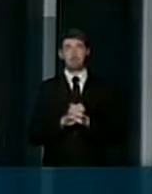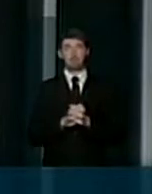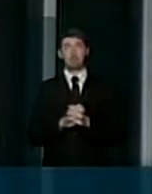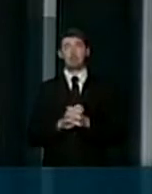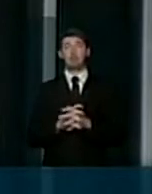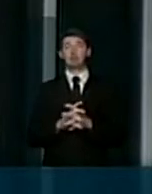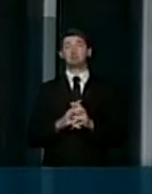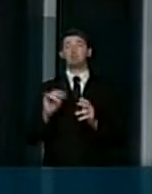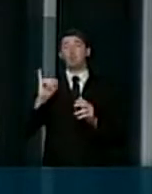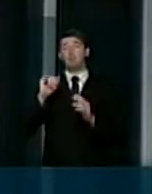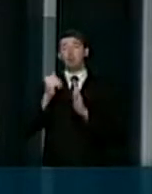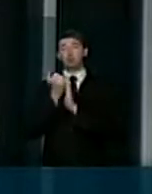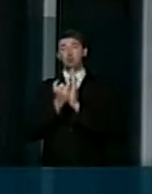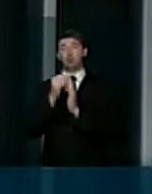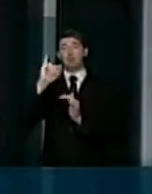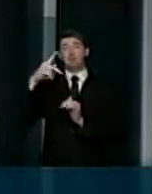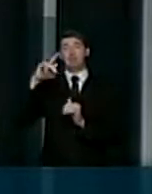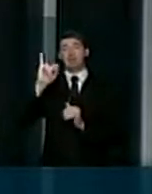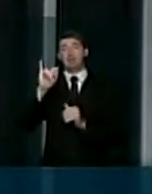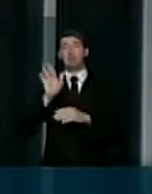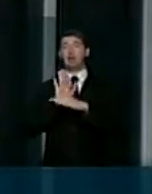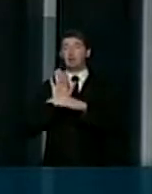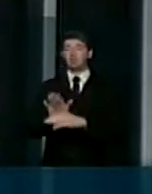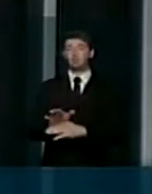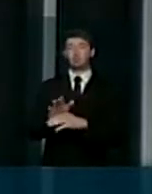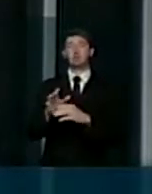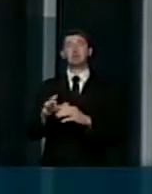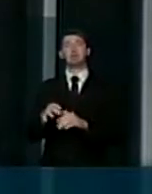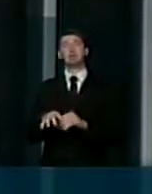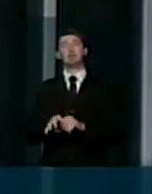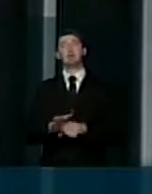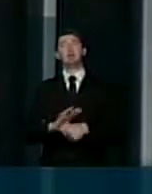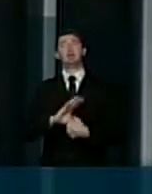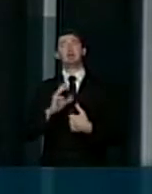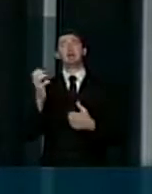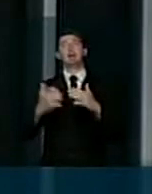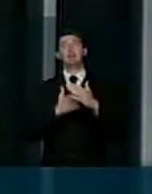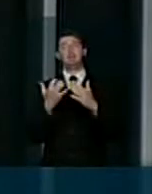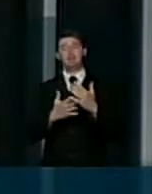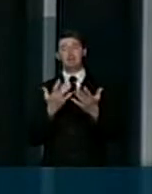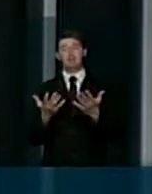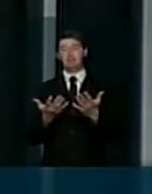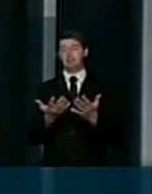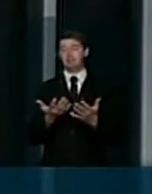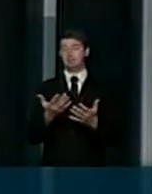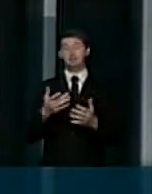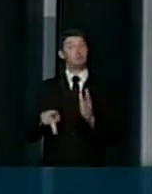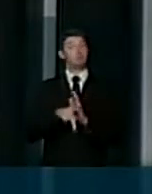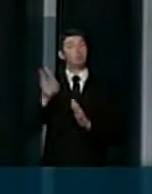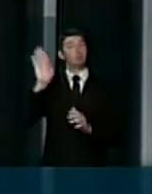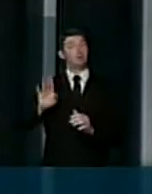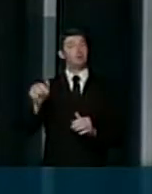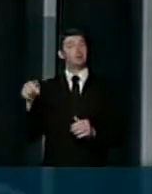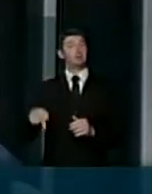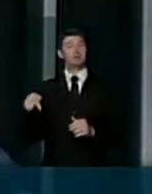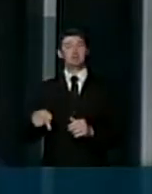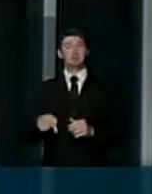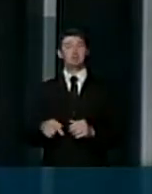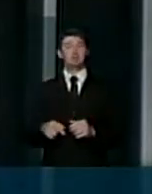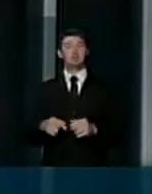alíquotas, diminuem alíquotas de IPI para beneficiar as empresas nacionais. E a